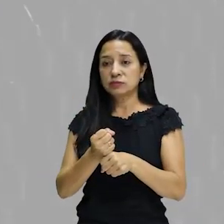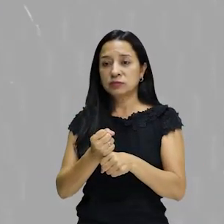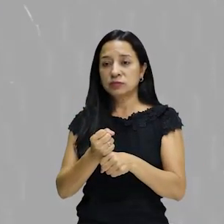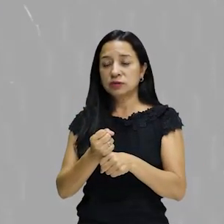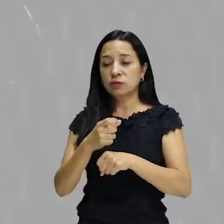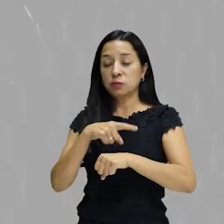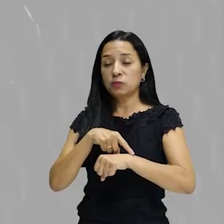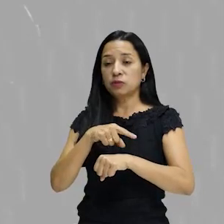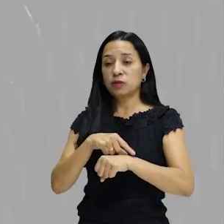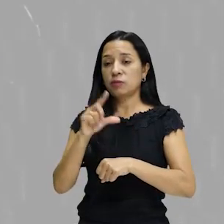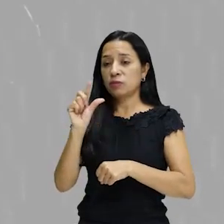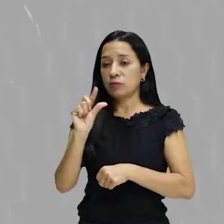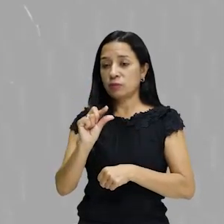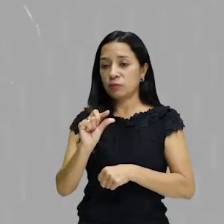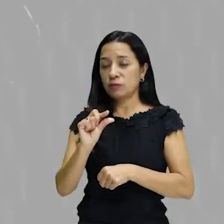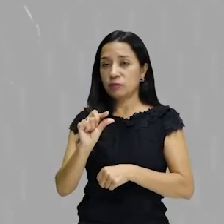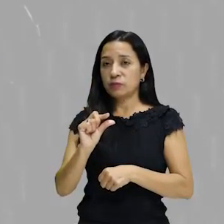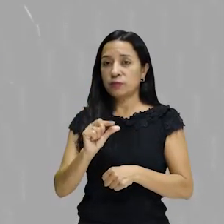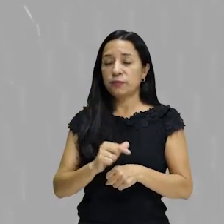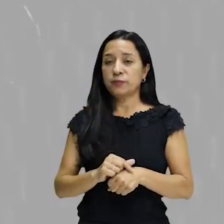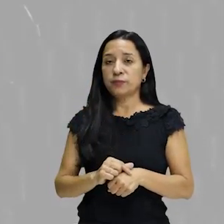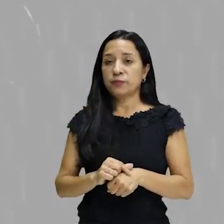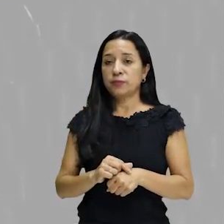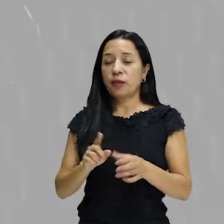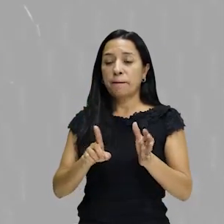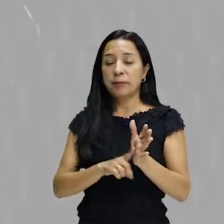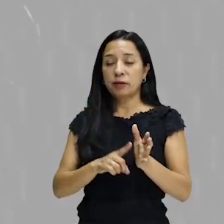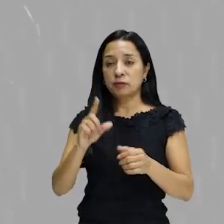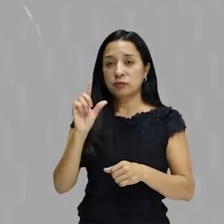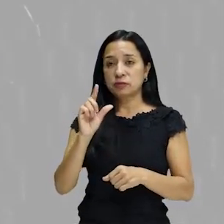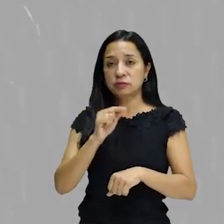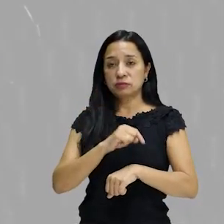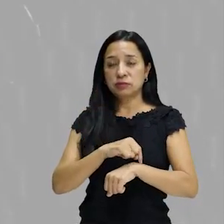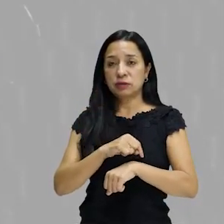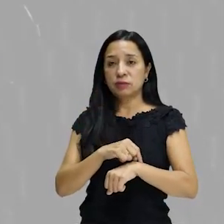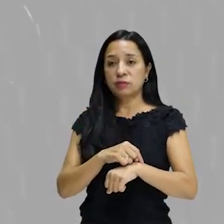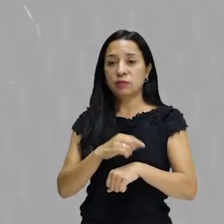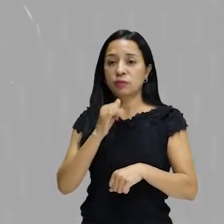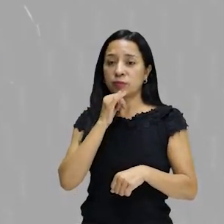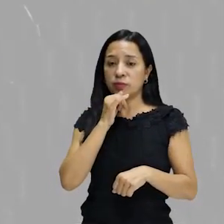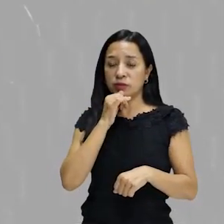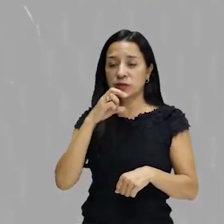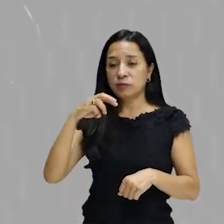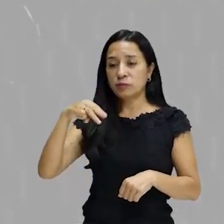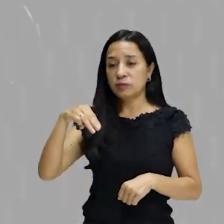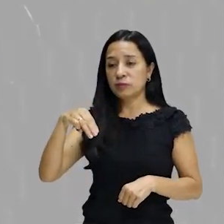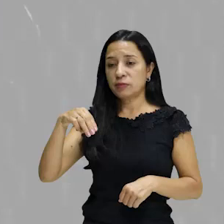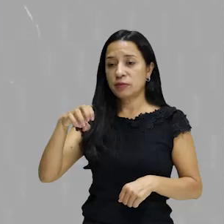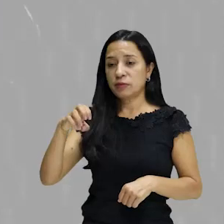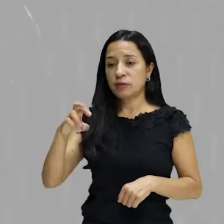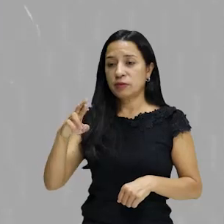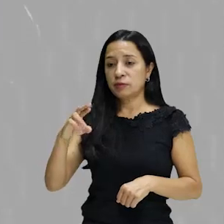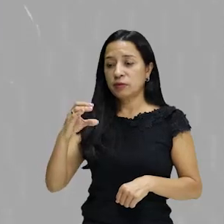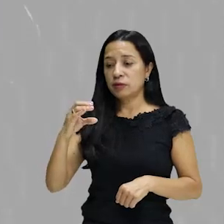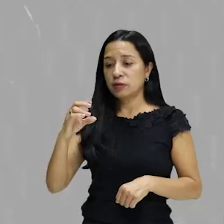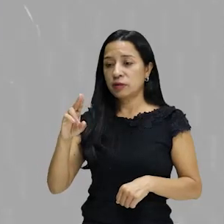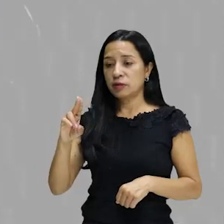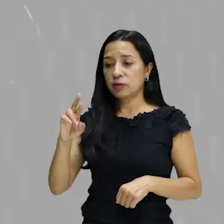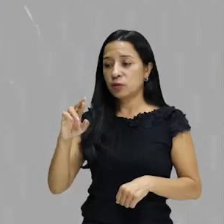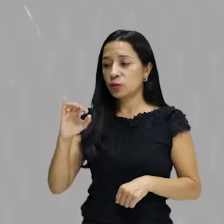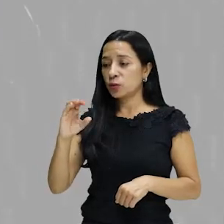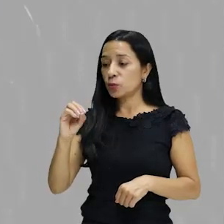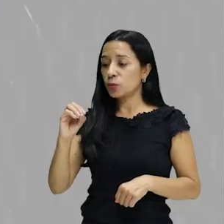tempo. Certo? Então, por exemplo, em Mercúrio, um ano dura alguns dias aqui na Terra,